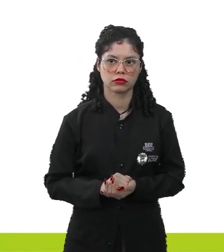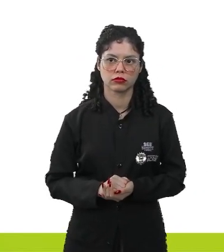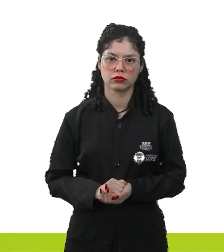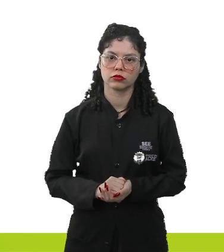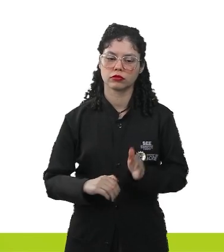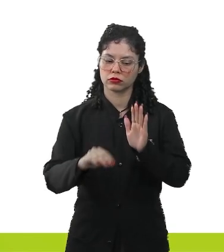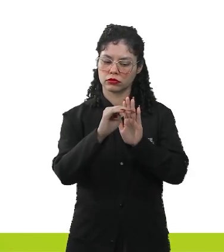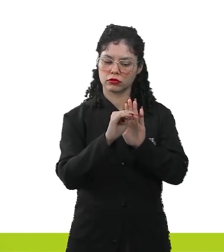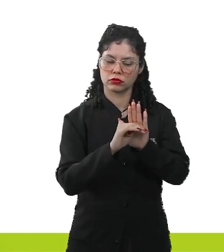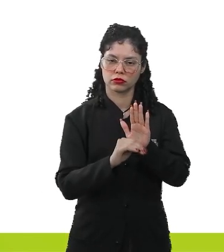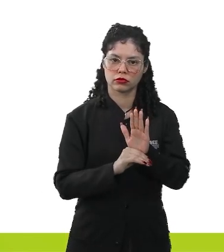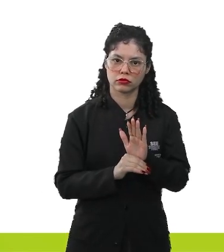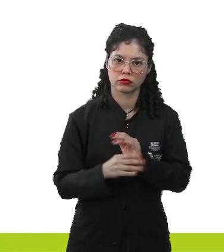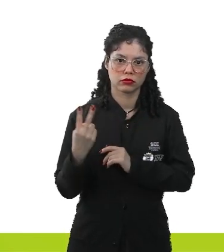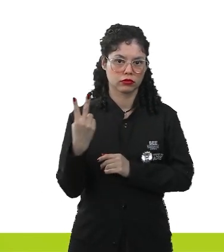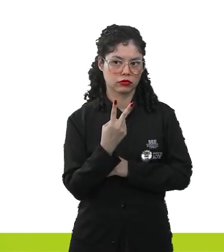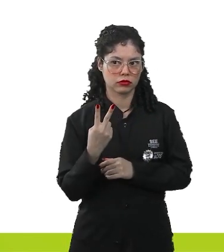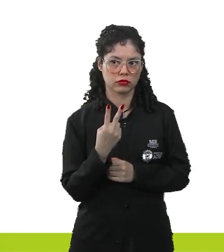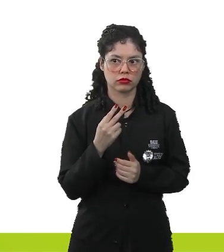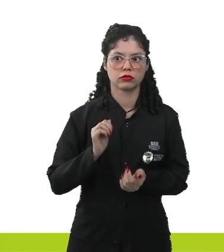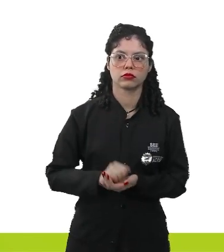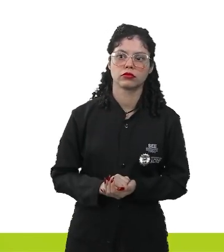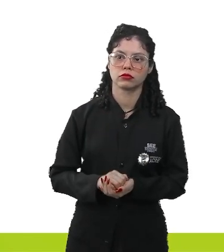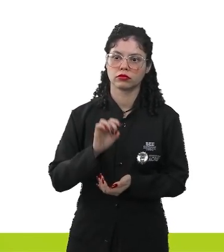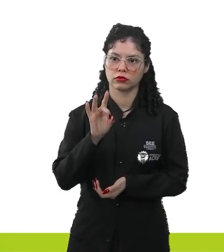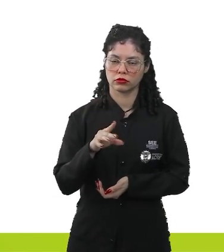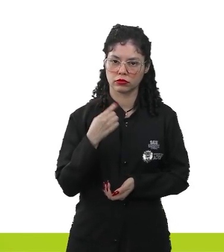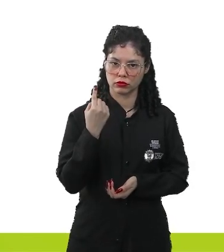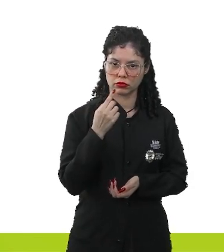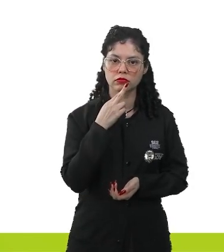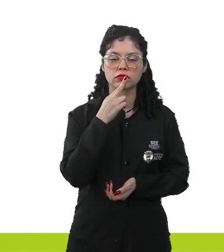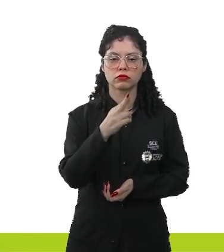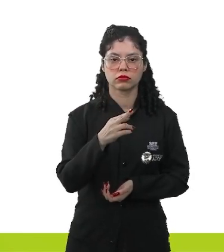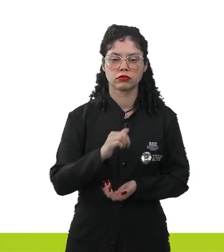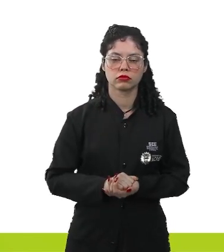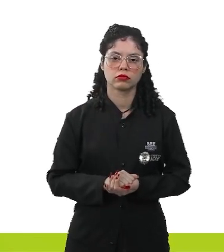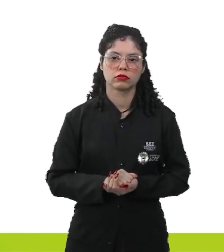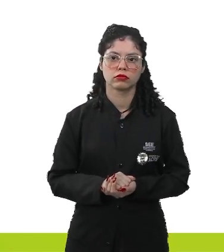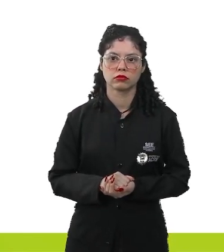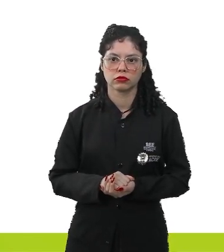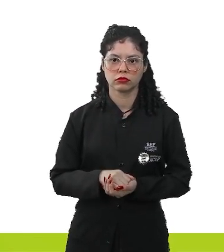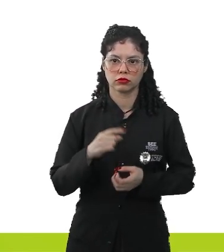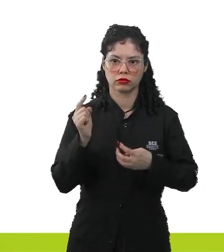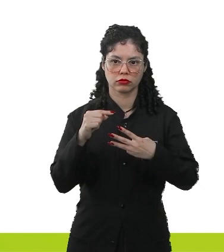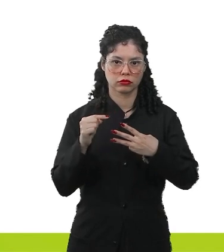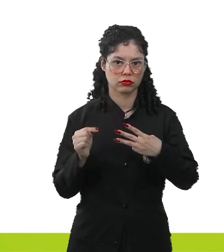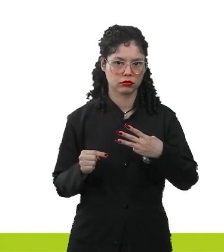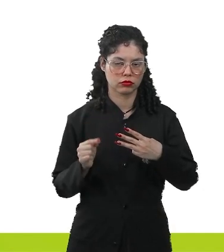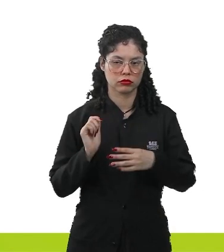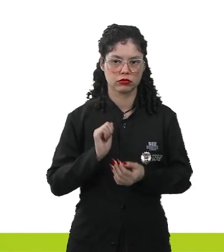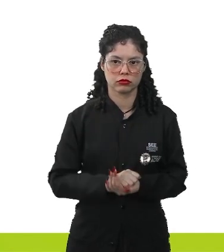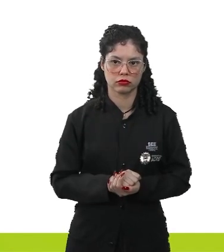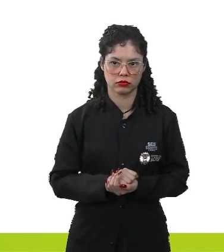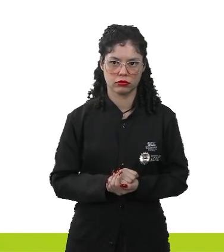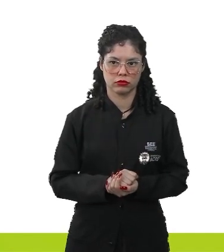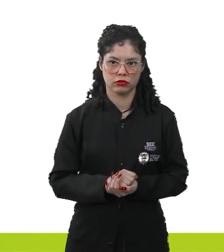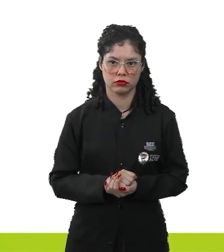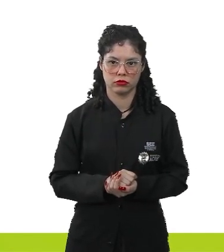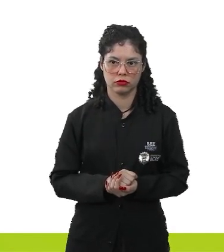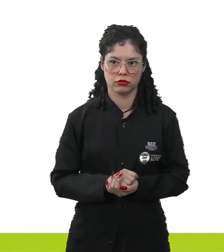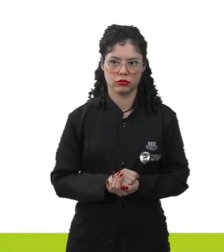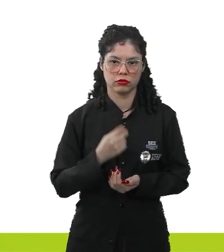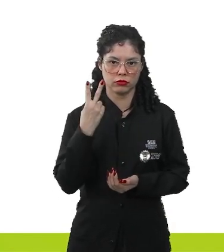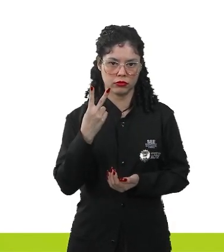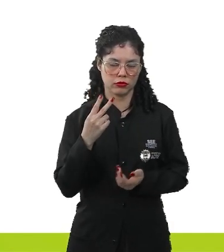onde 2 delas dá somente uma solução e 3 delas 2